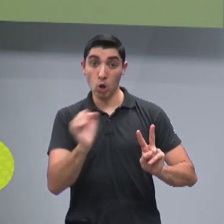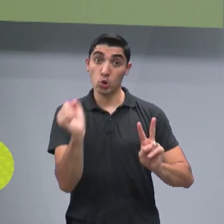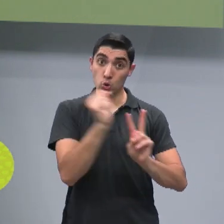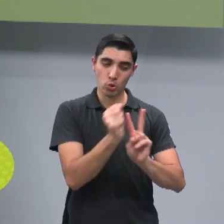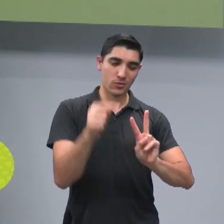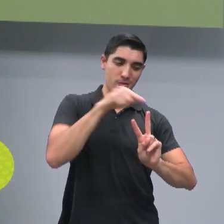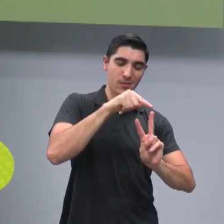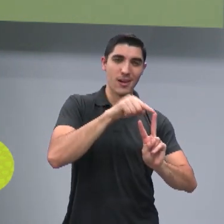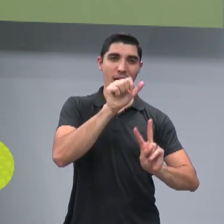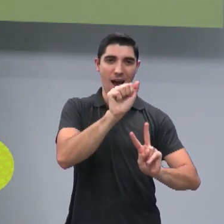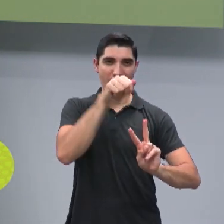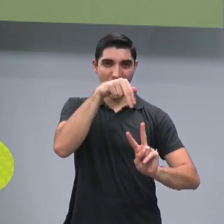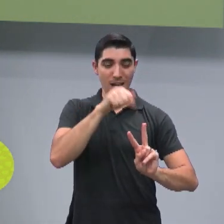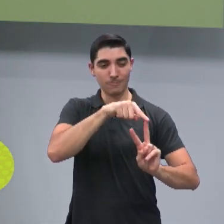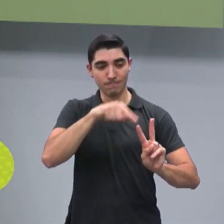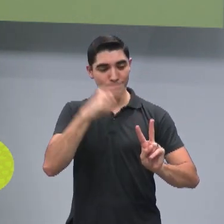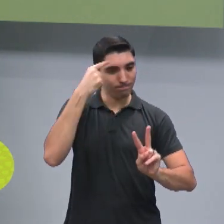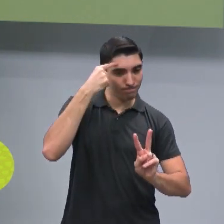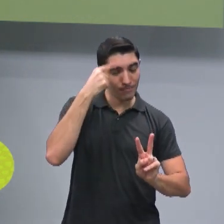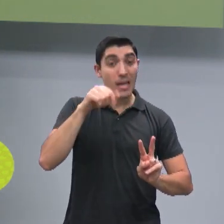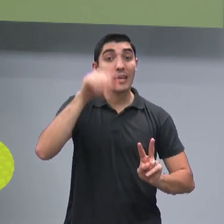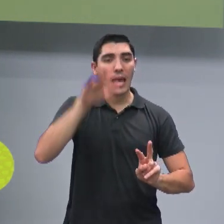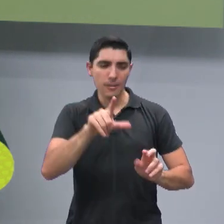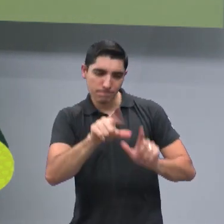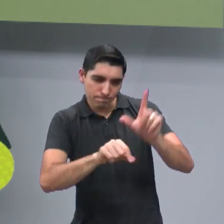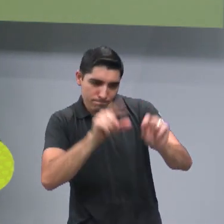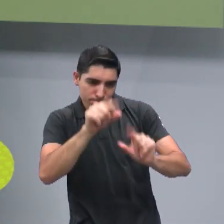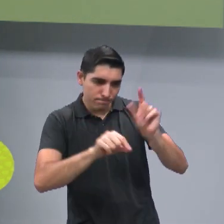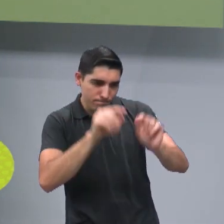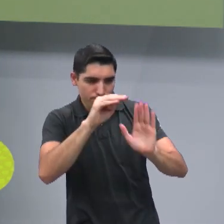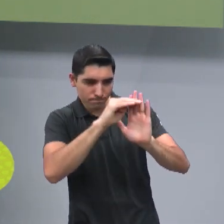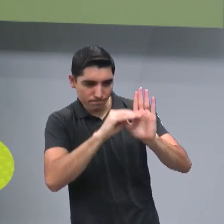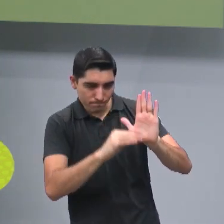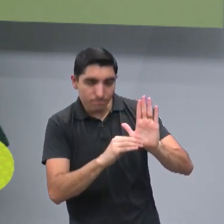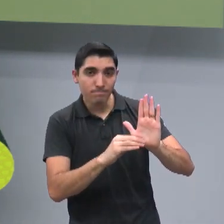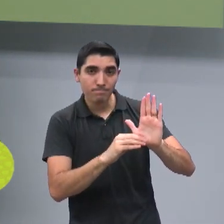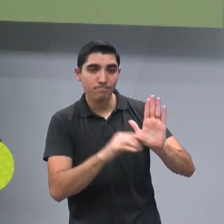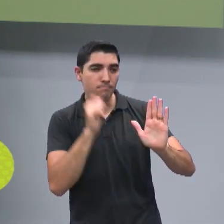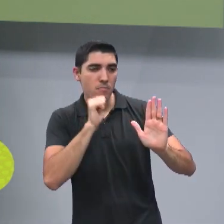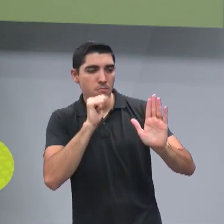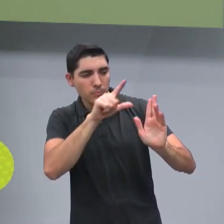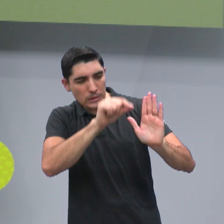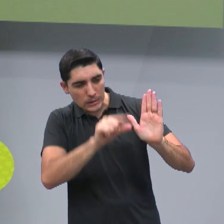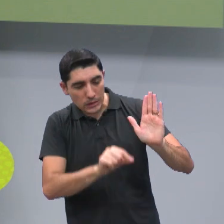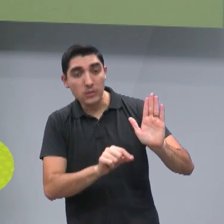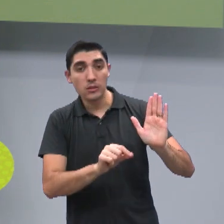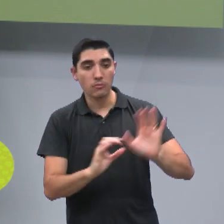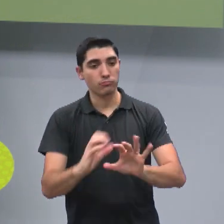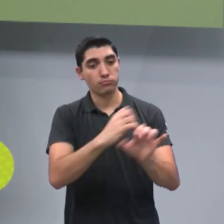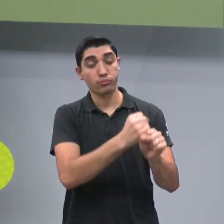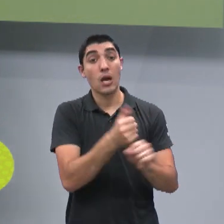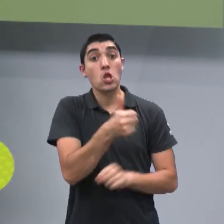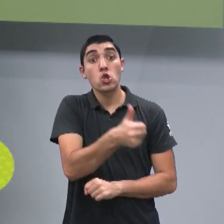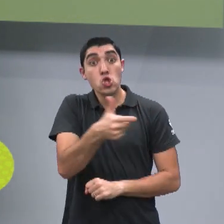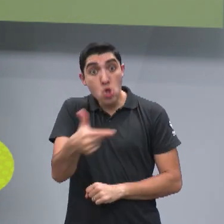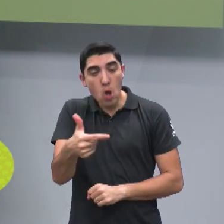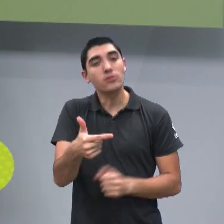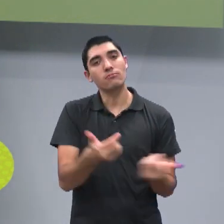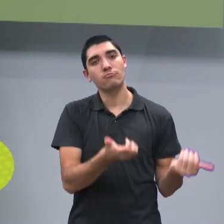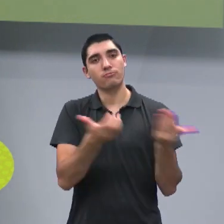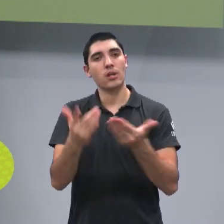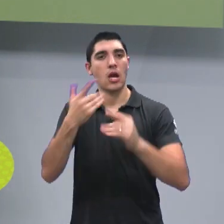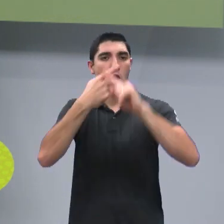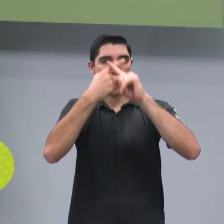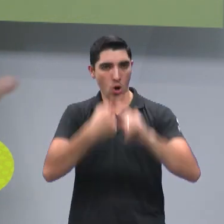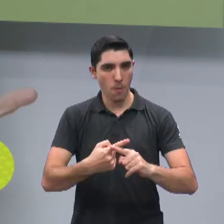6 jogadoras que serão cortadas dessa lista para definir, né, as 12 que vão para a Copa